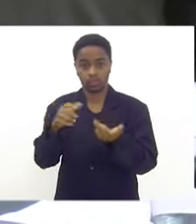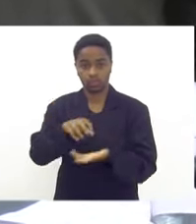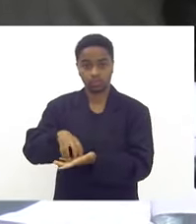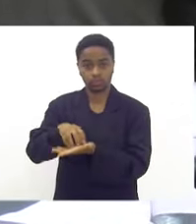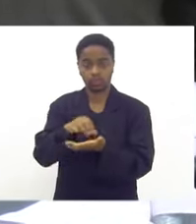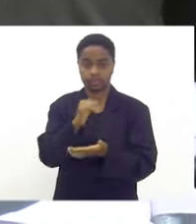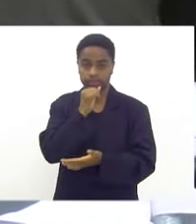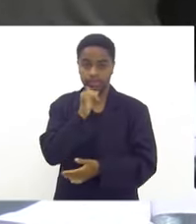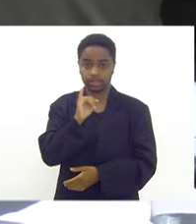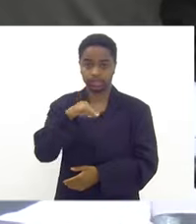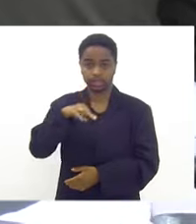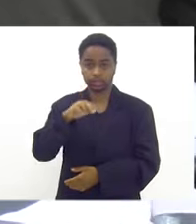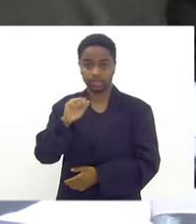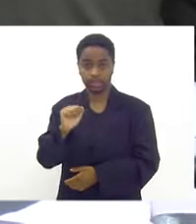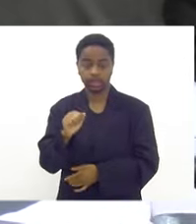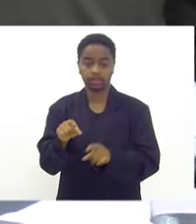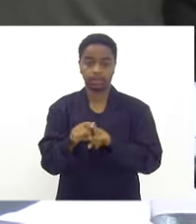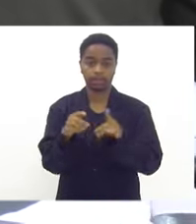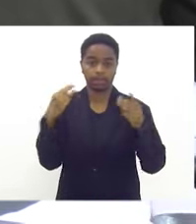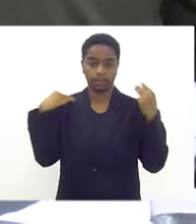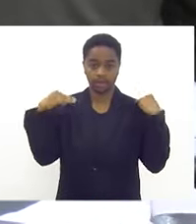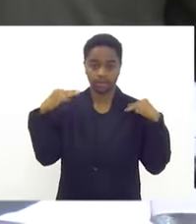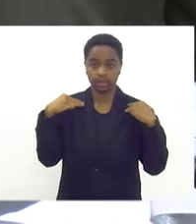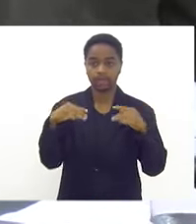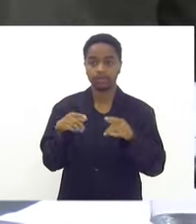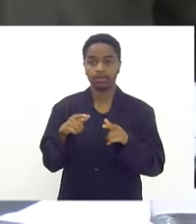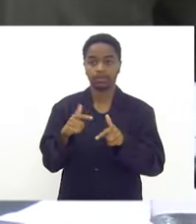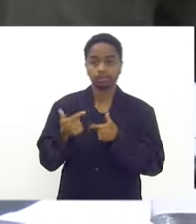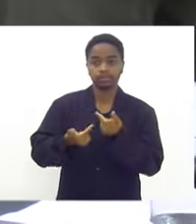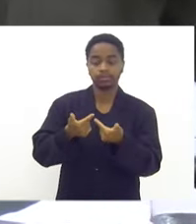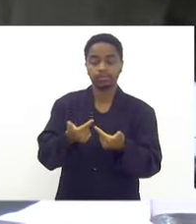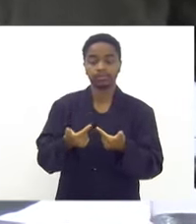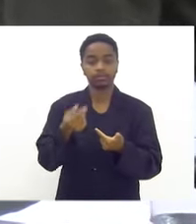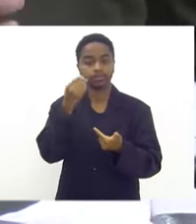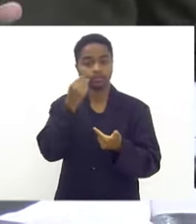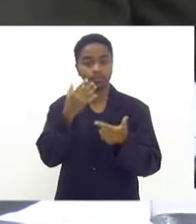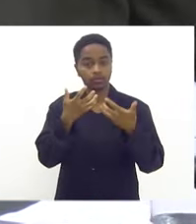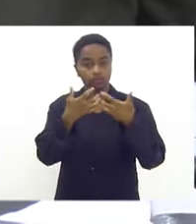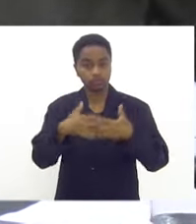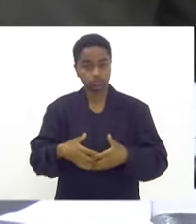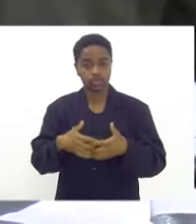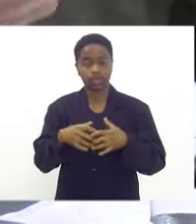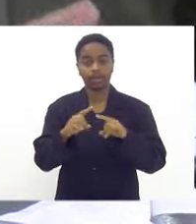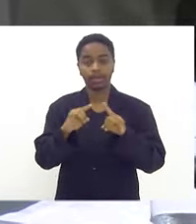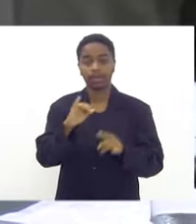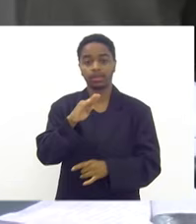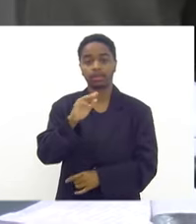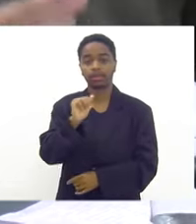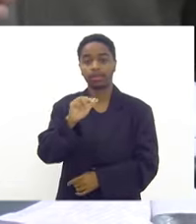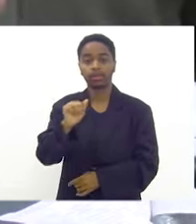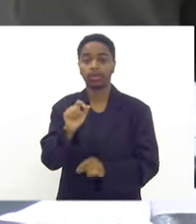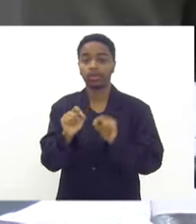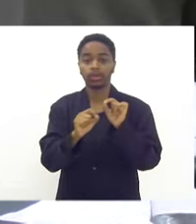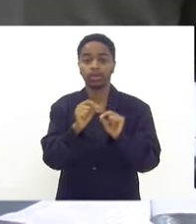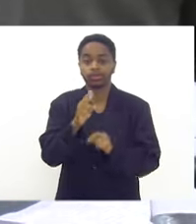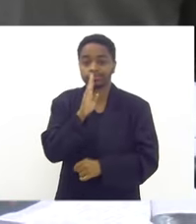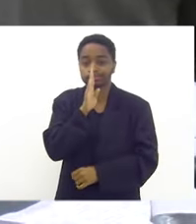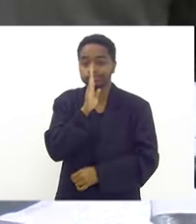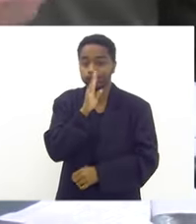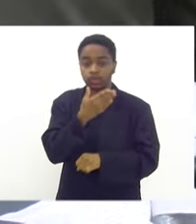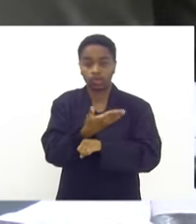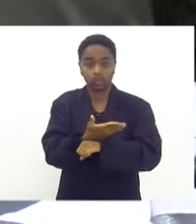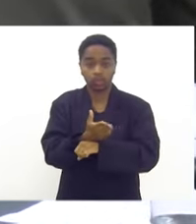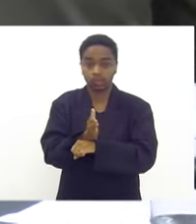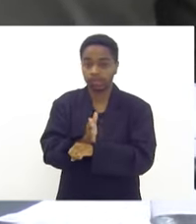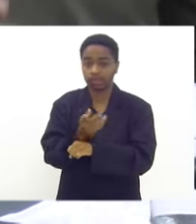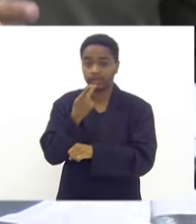com inéia com a Marinha com Docas para poder fazer que as coisas funcionem e o Ibama simplesmente fica a todo momento não não